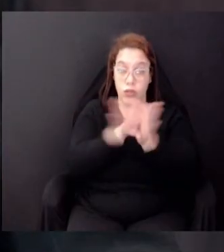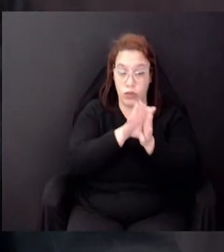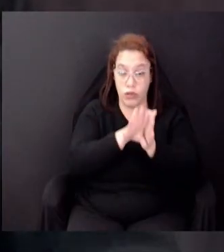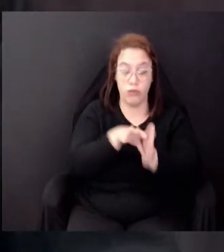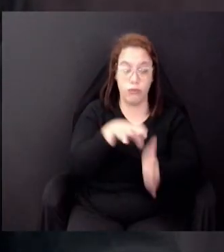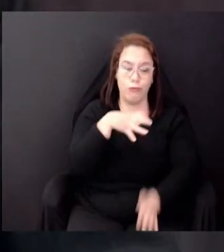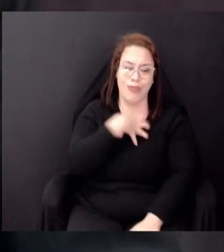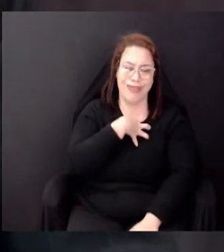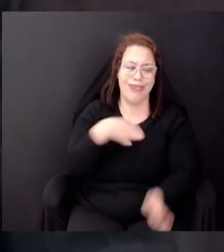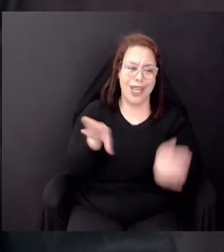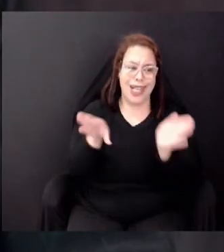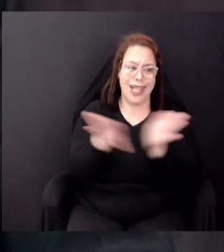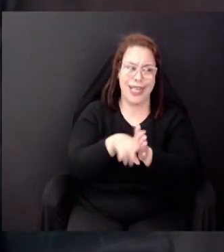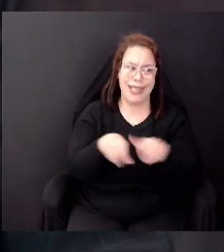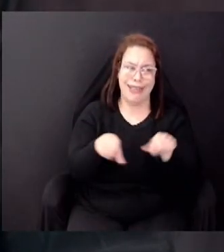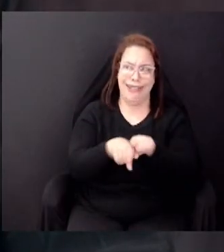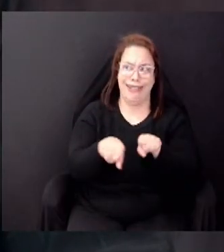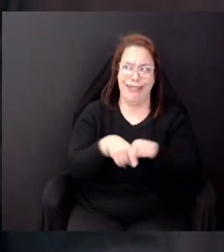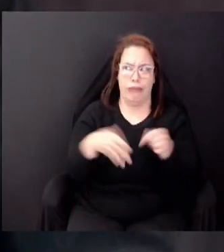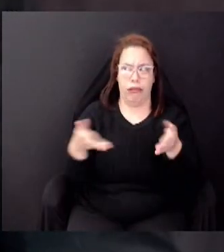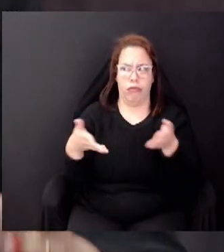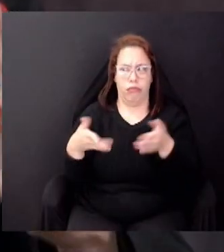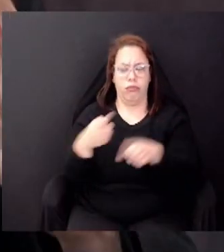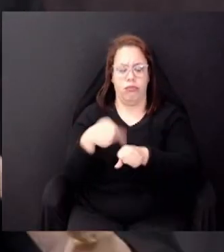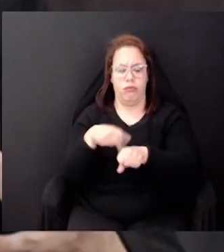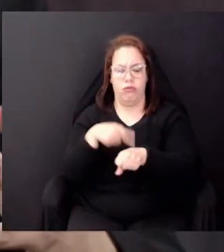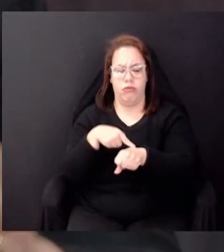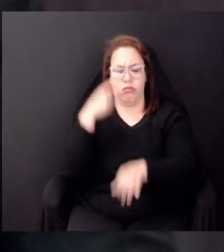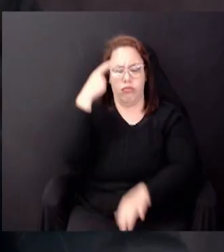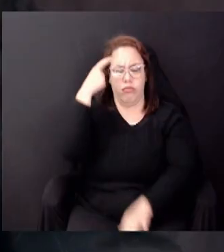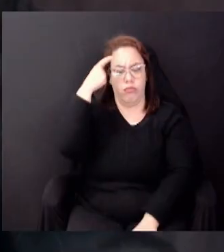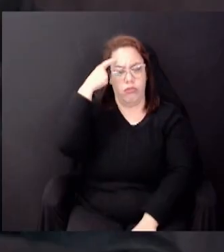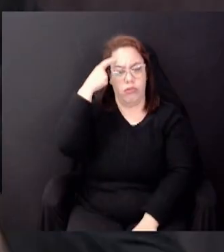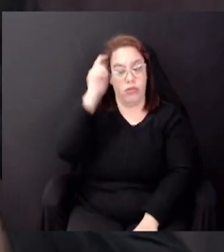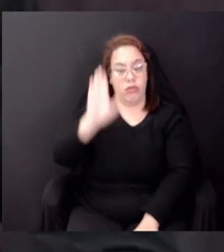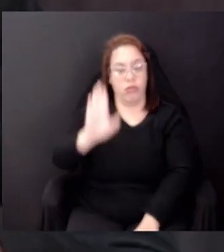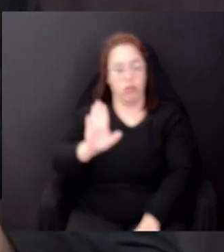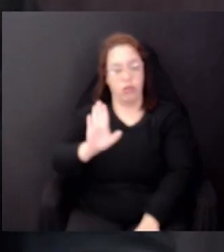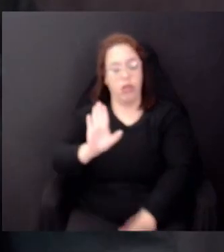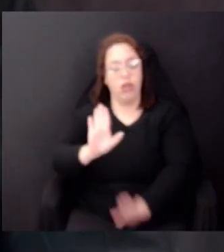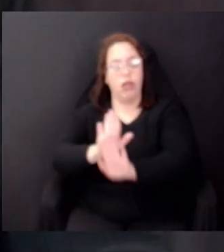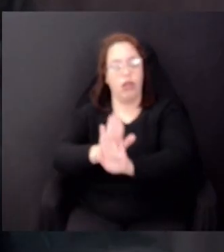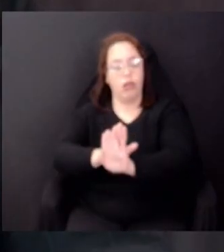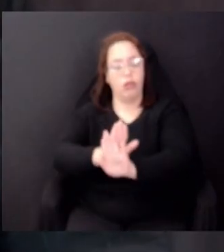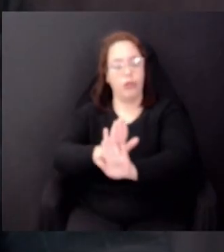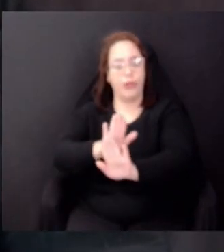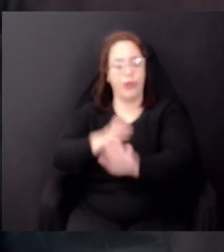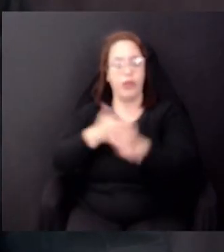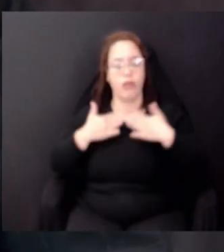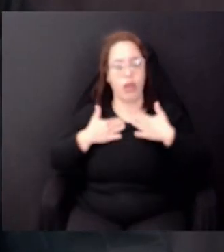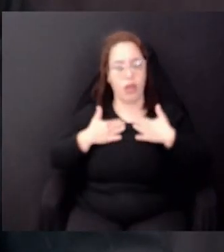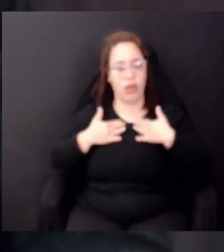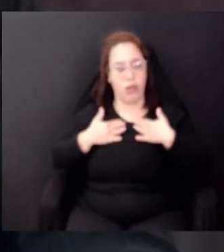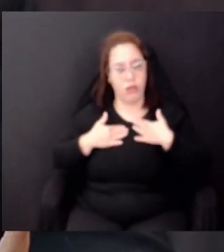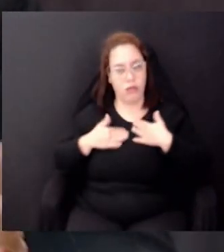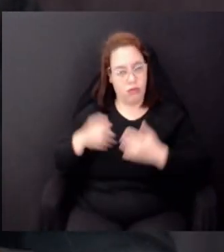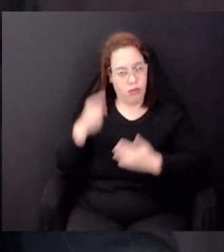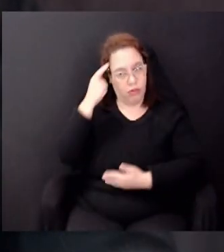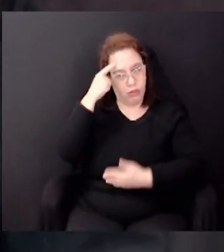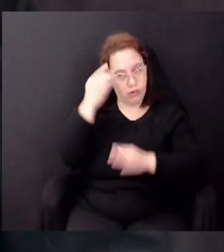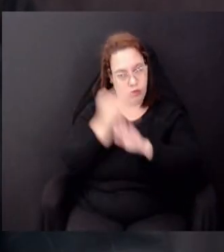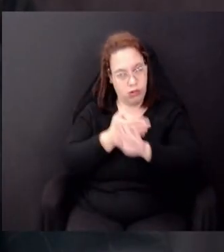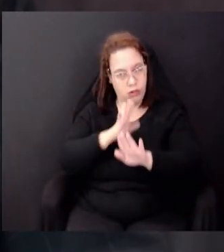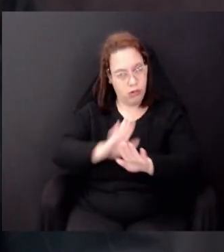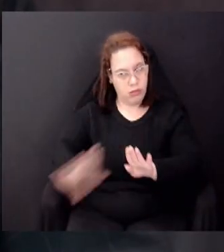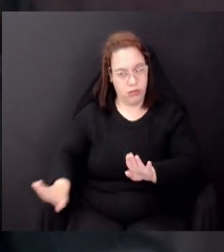chegando, então agora é hora de pensar em dar um passo para trás, em realmente pensar em desconexão. Fica